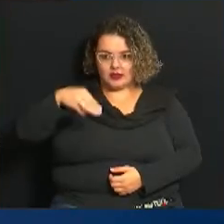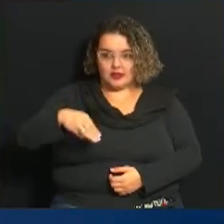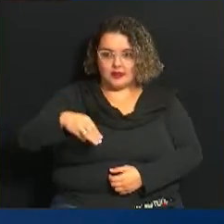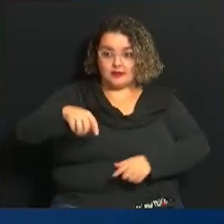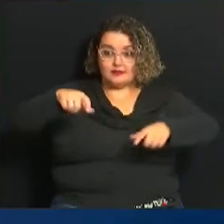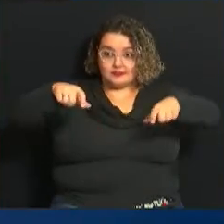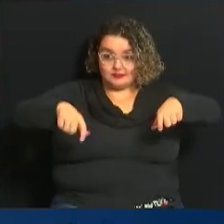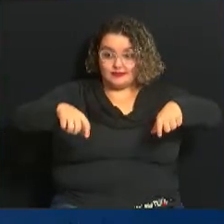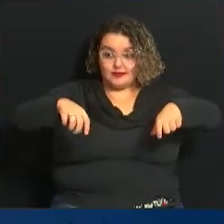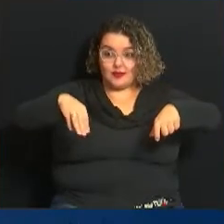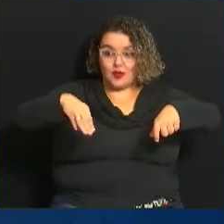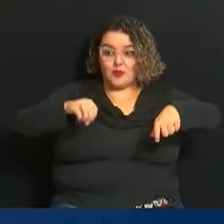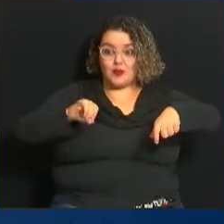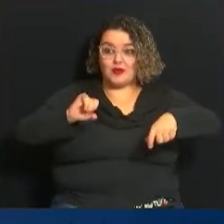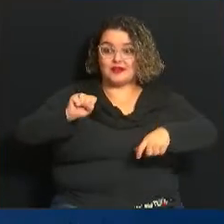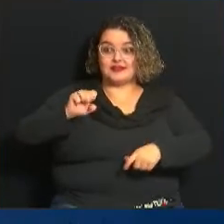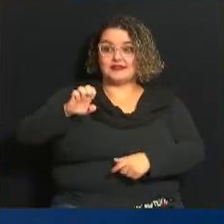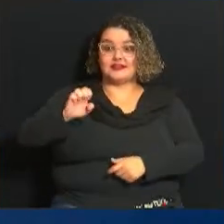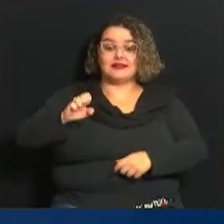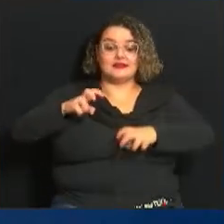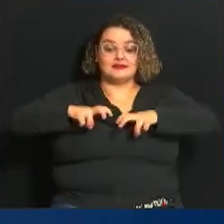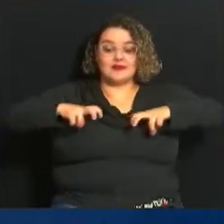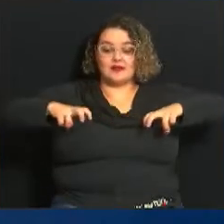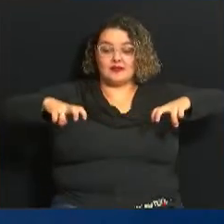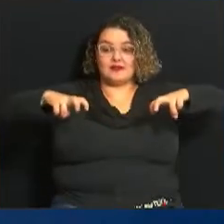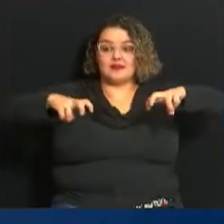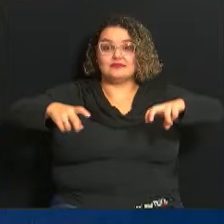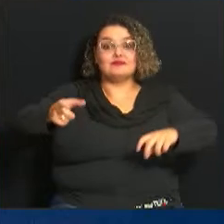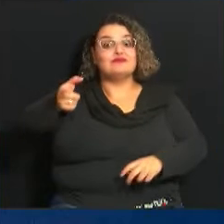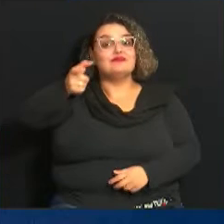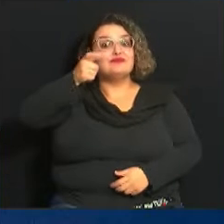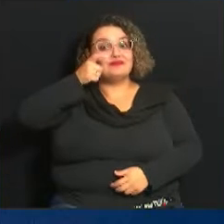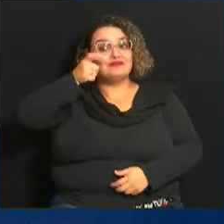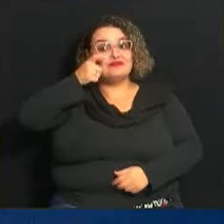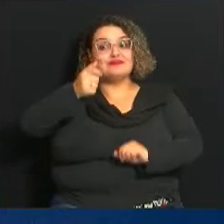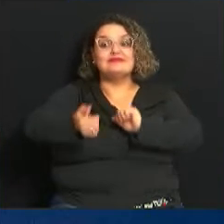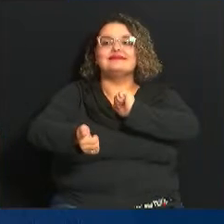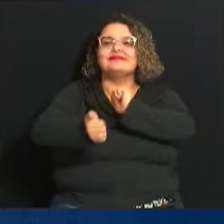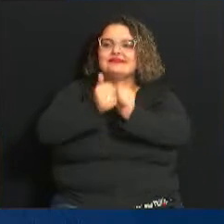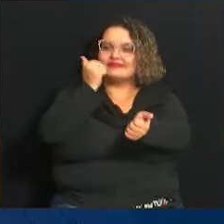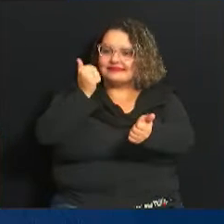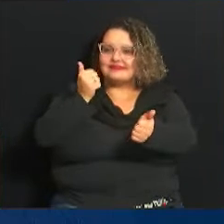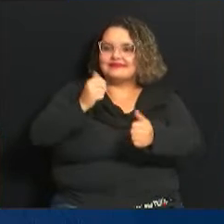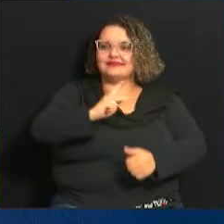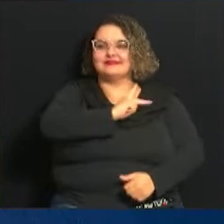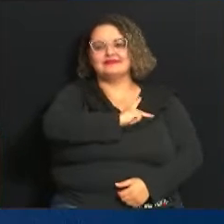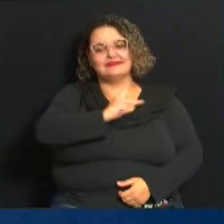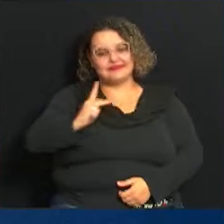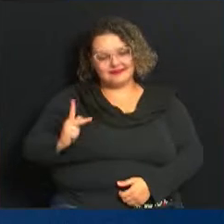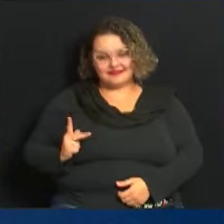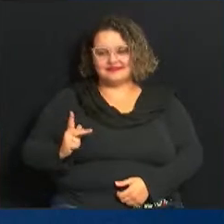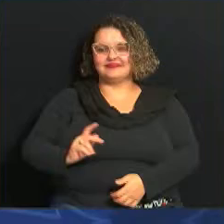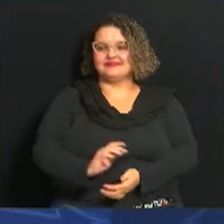Moisés Lucarelli, na arquibancada, assistindo partida de futebol da Ponte Preta.